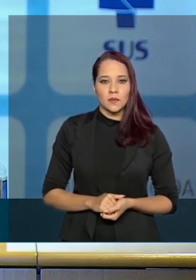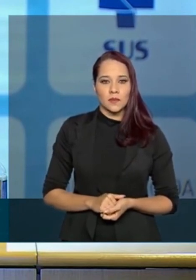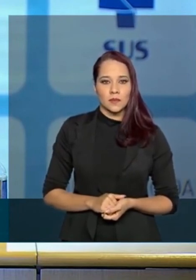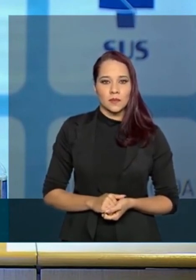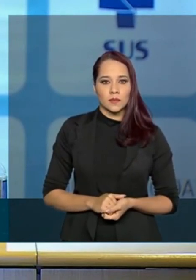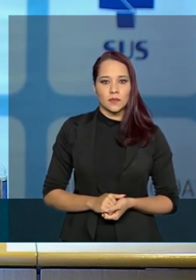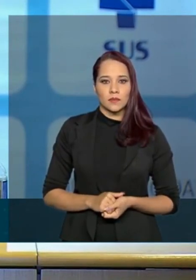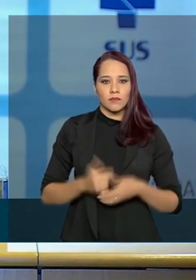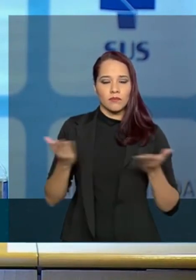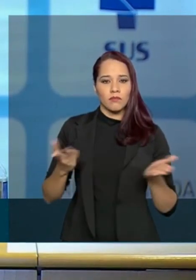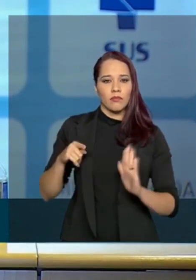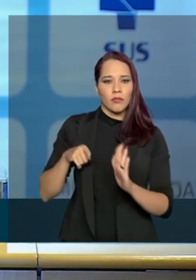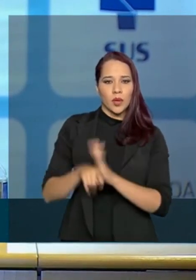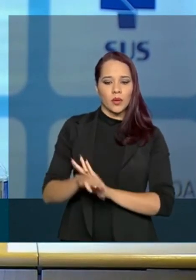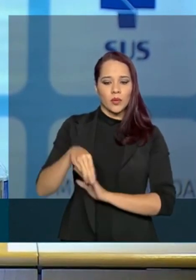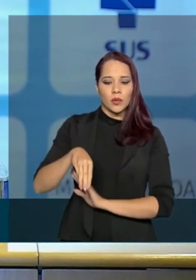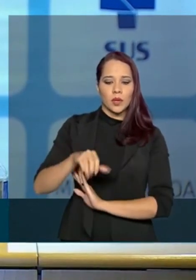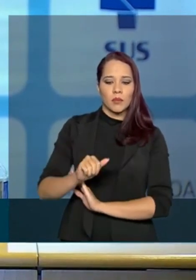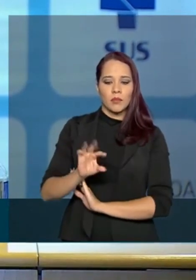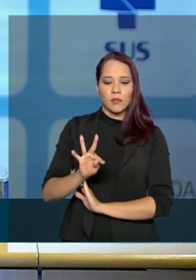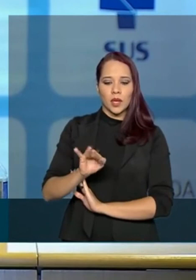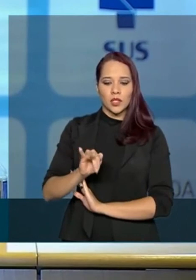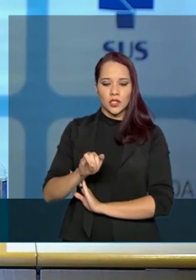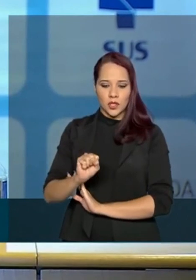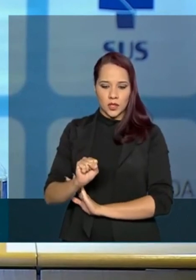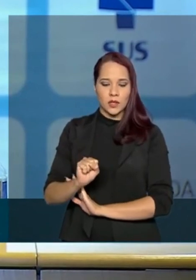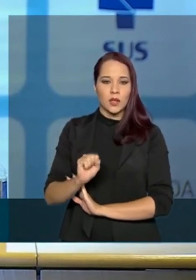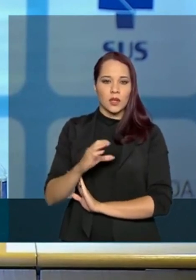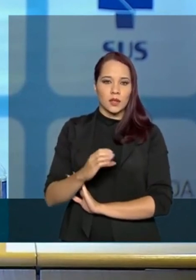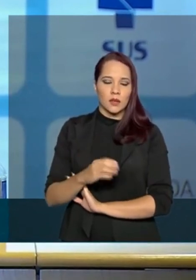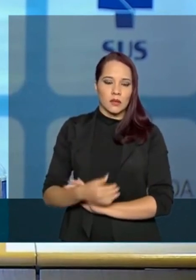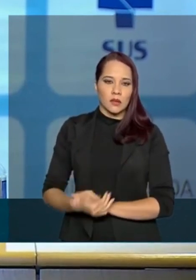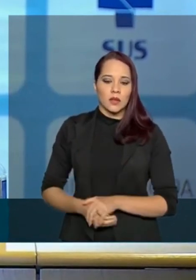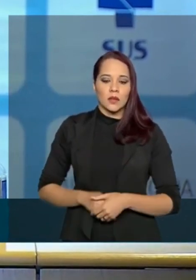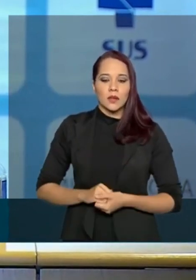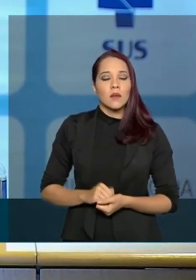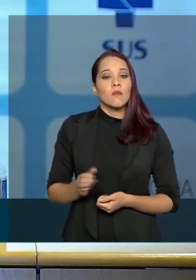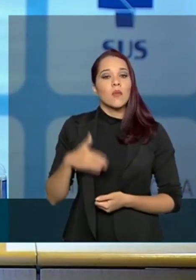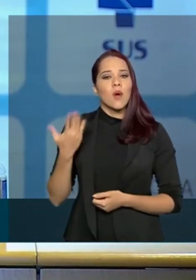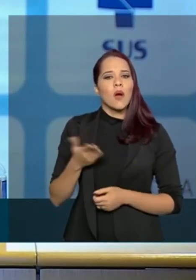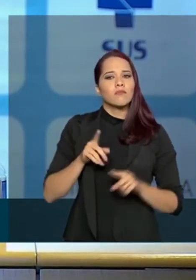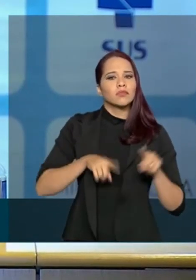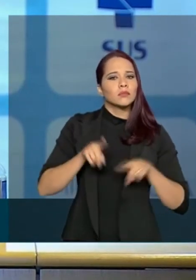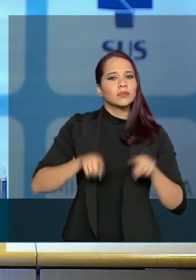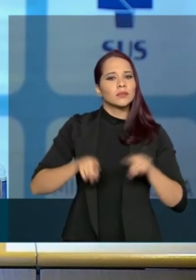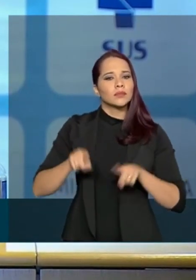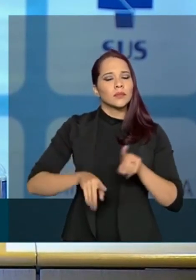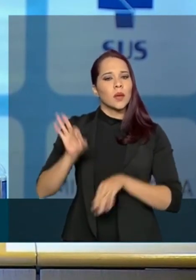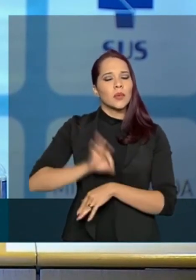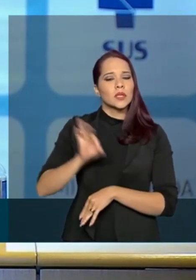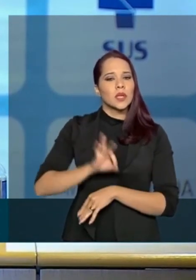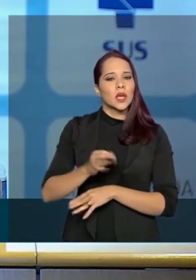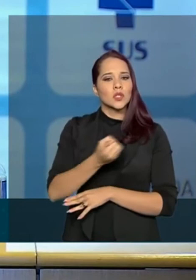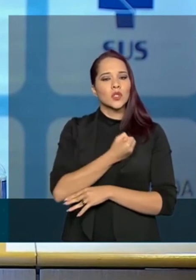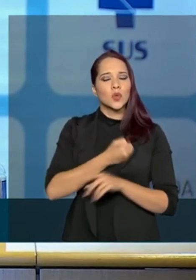E agora a pergunta do Matias Broteiro, da CNN. Qual a variação da porcentagem de